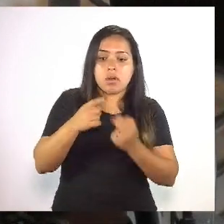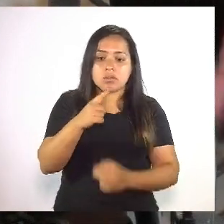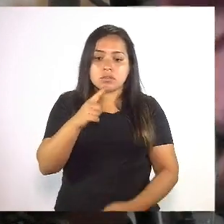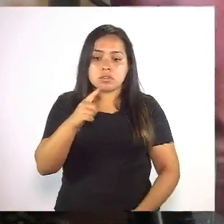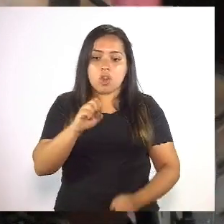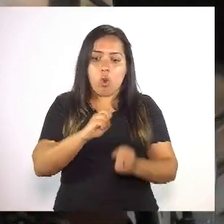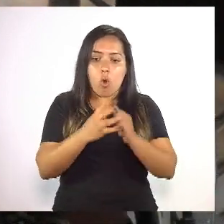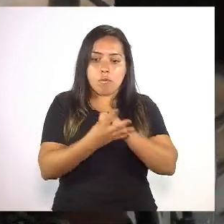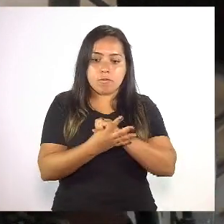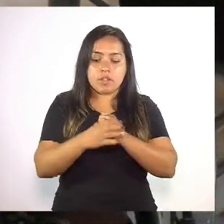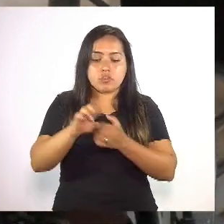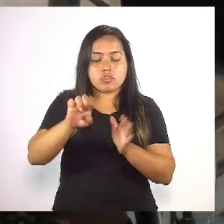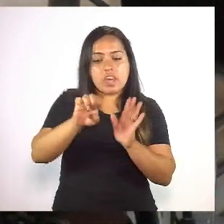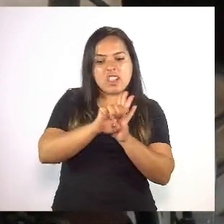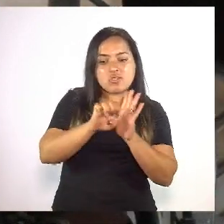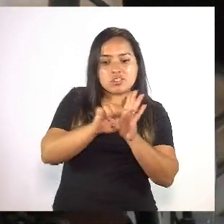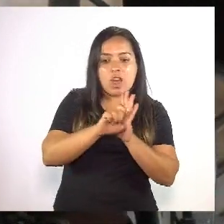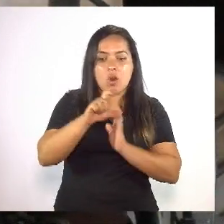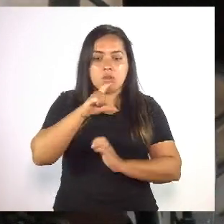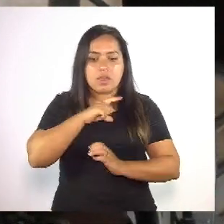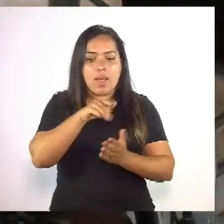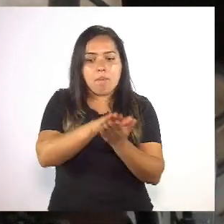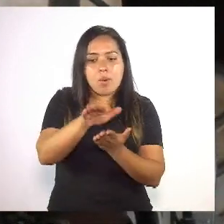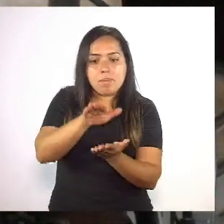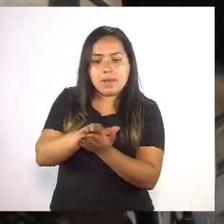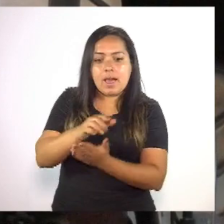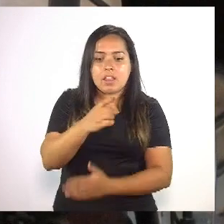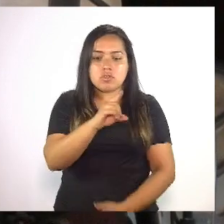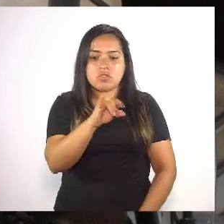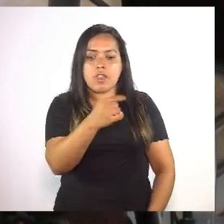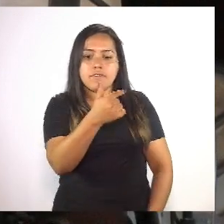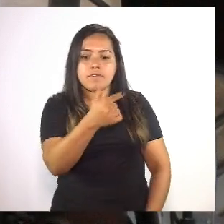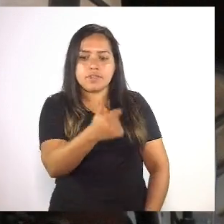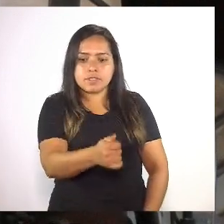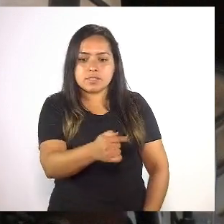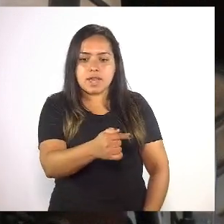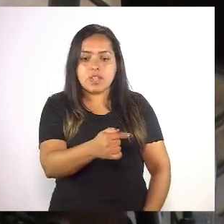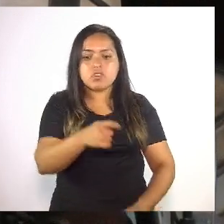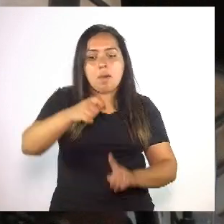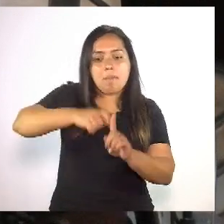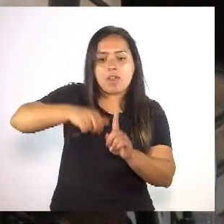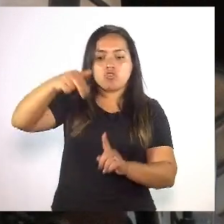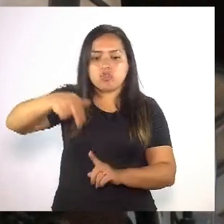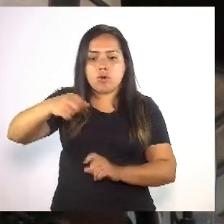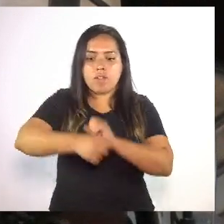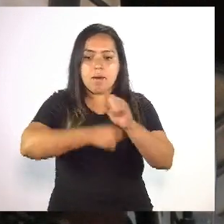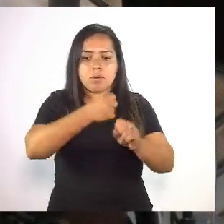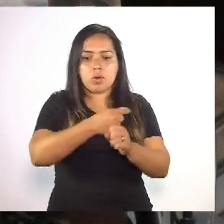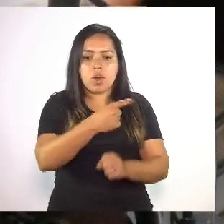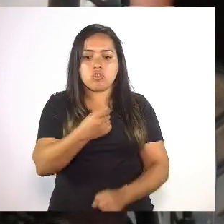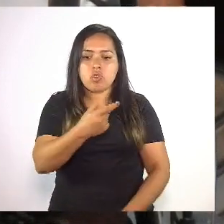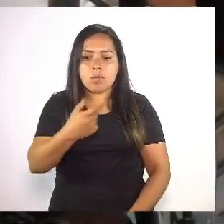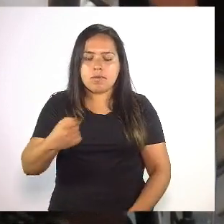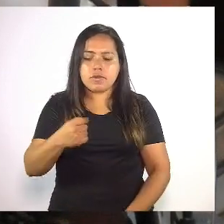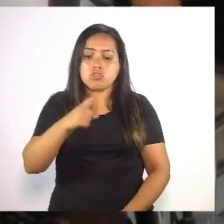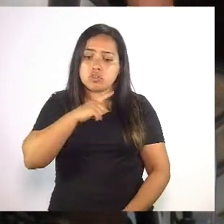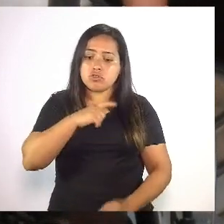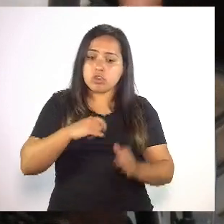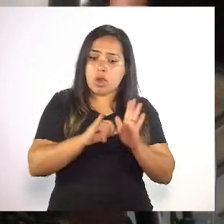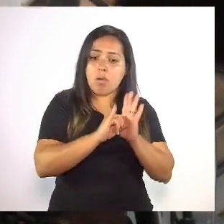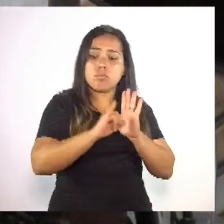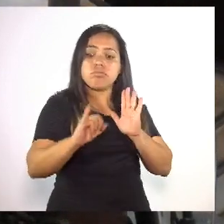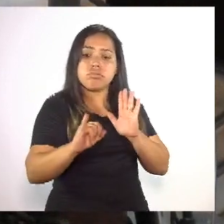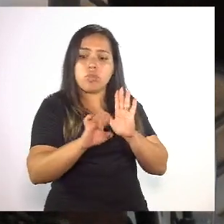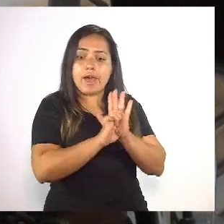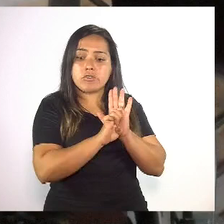o edital publicado em 27 de novembro de 2020, com a seguinte ordem do dia.